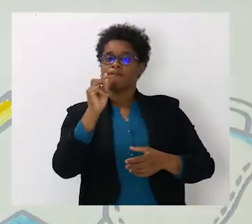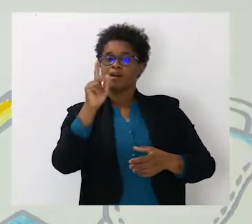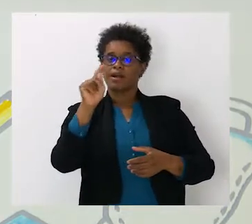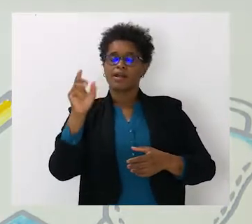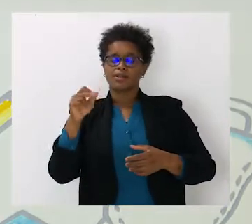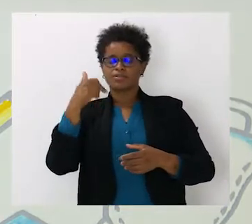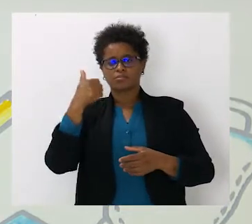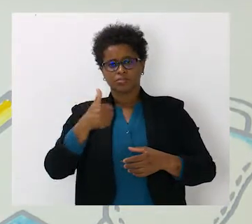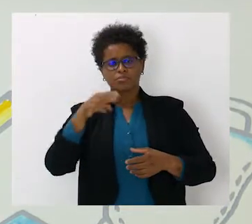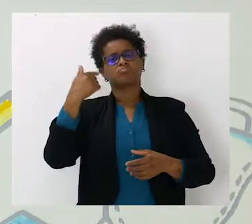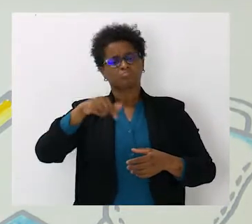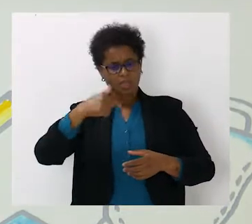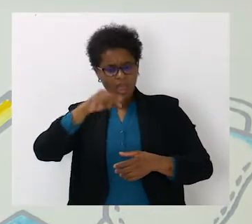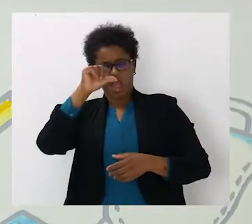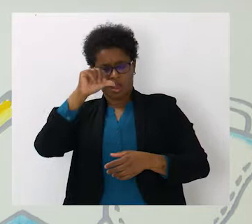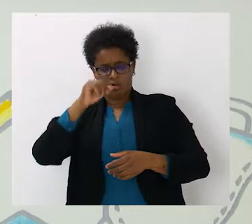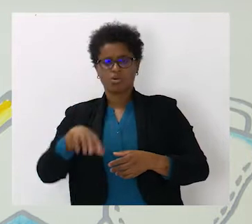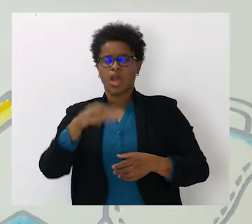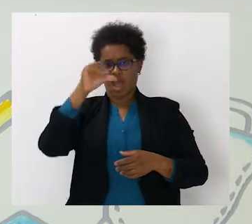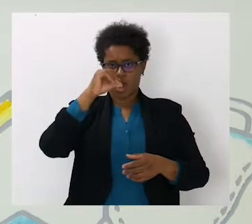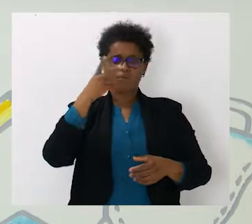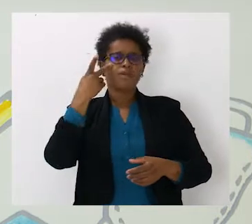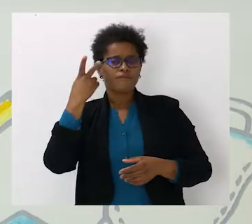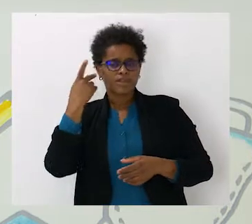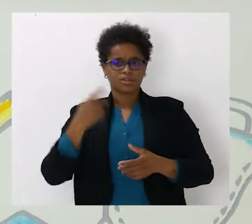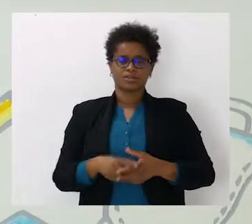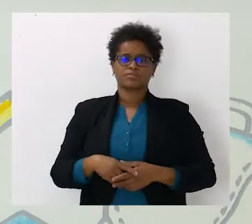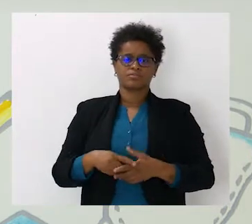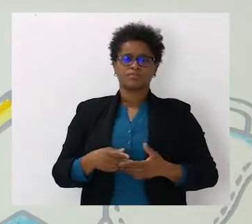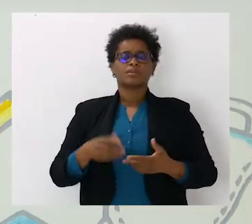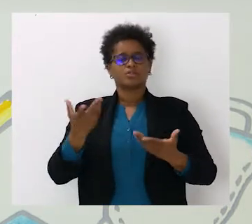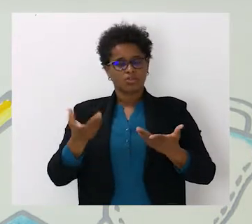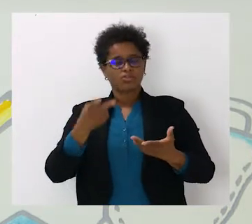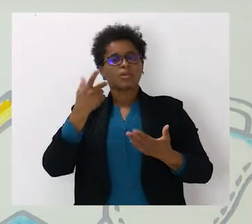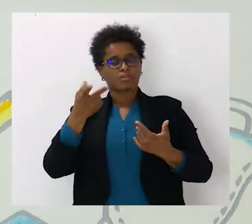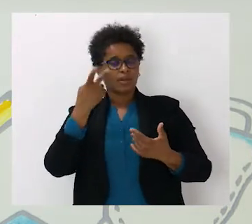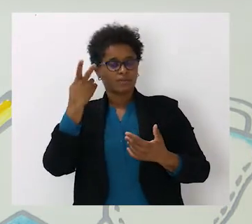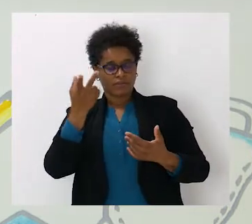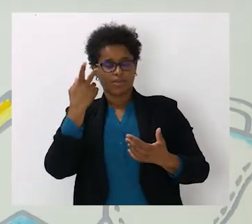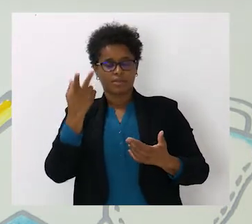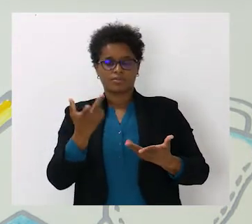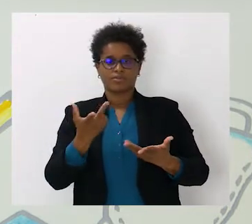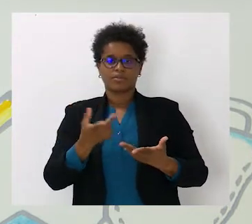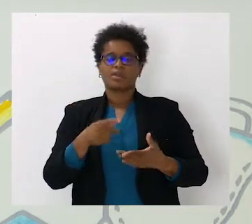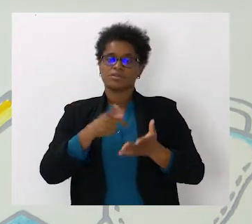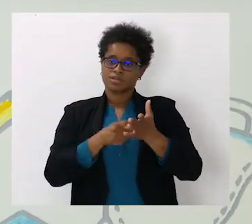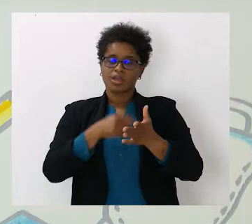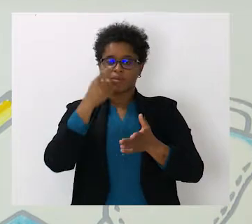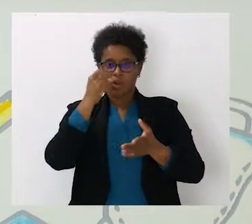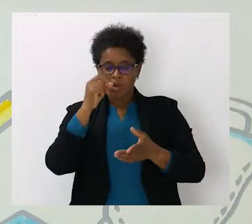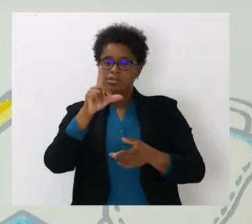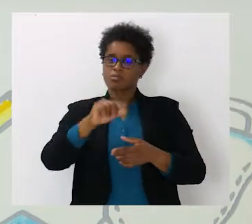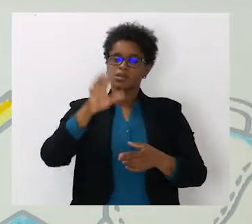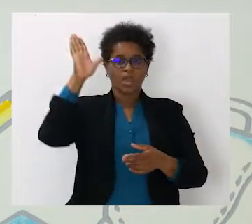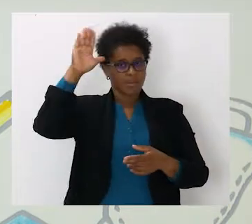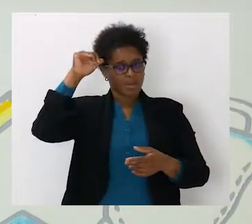vales férteis, existência de água. Portanto, a água é vida e a sobrevivência era necessário para os homens,